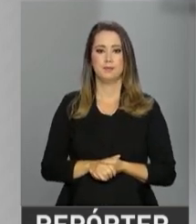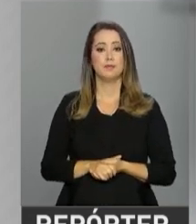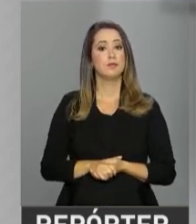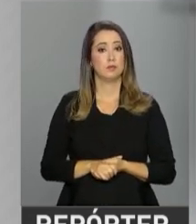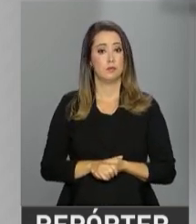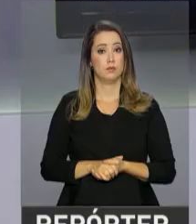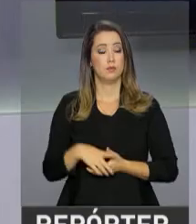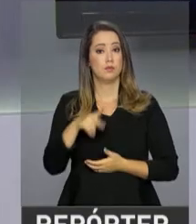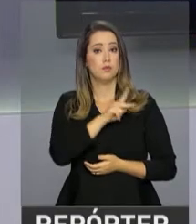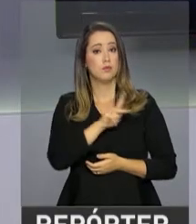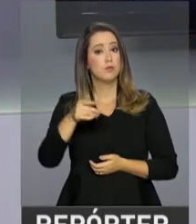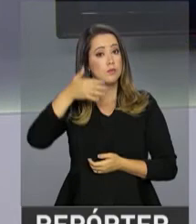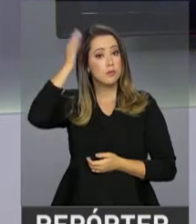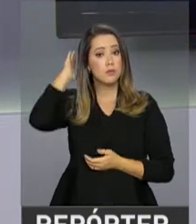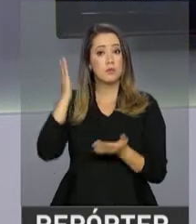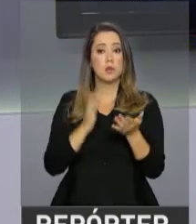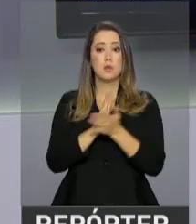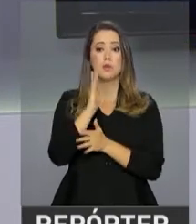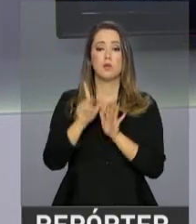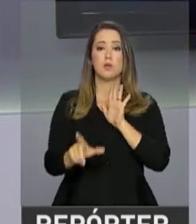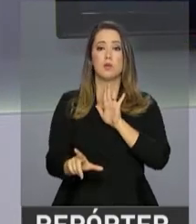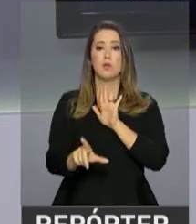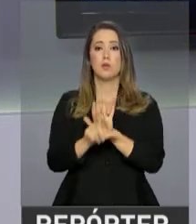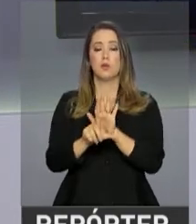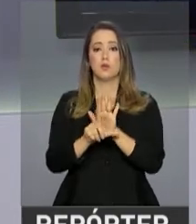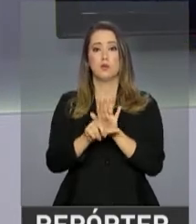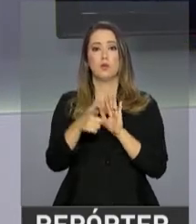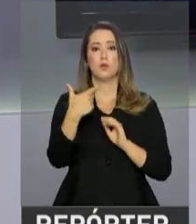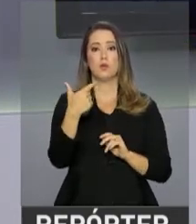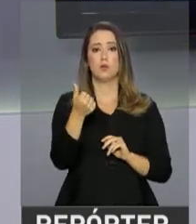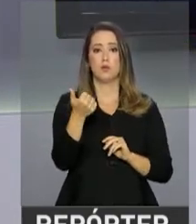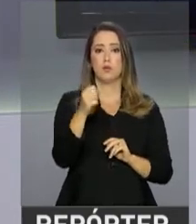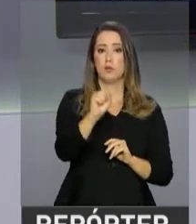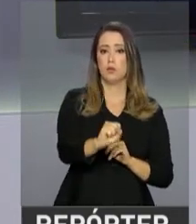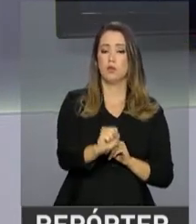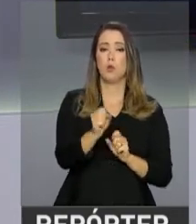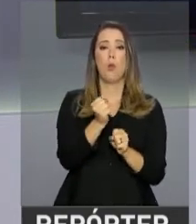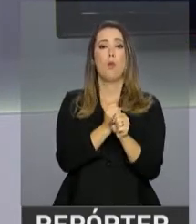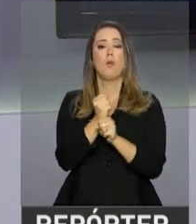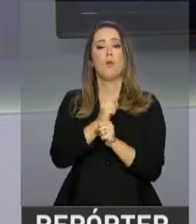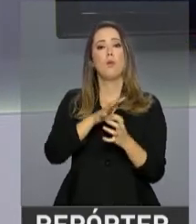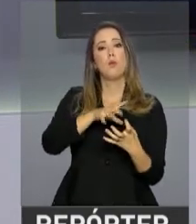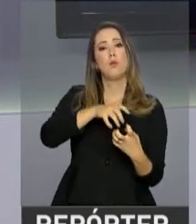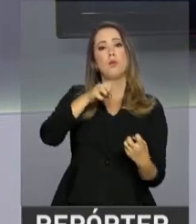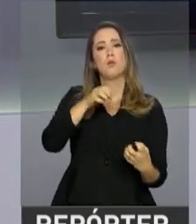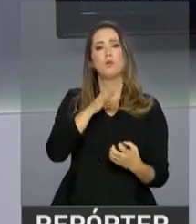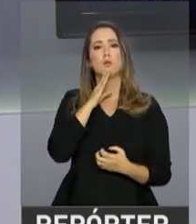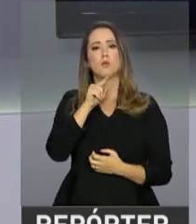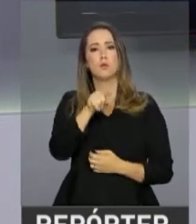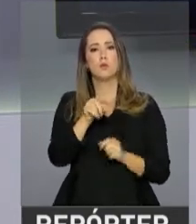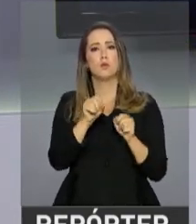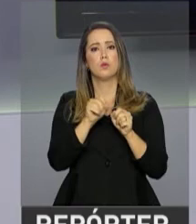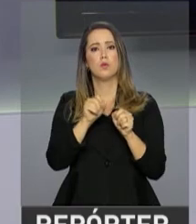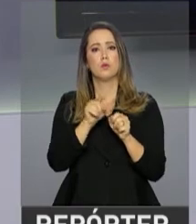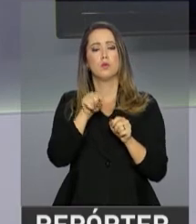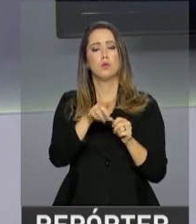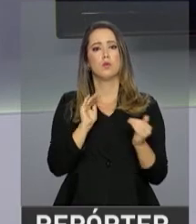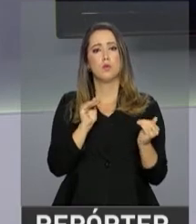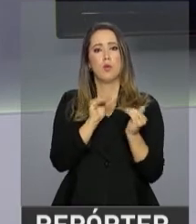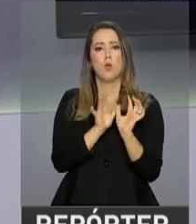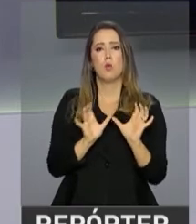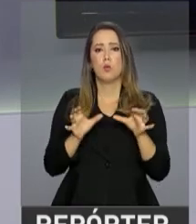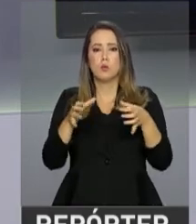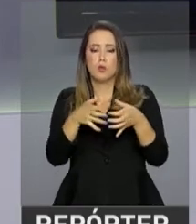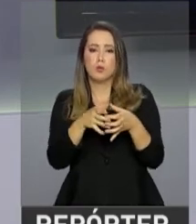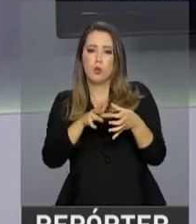O presidente Michel Temer sancionou a lei que institui 2018 como Ano do Idoso. O reconhecimento faz referência à